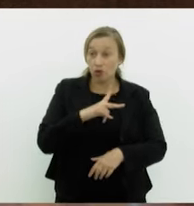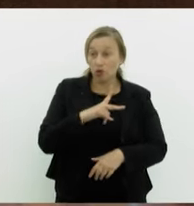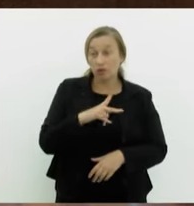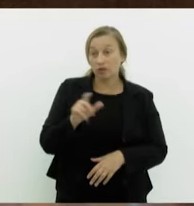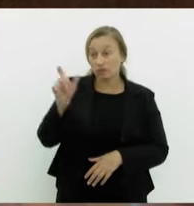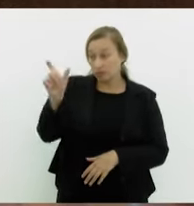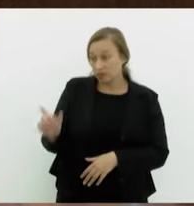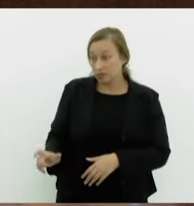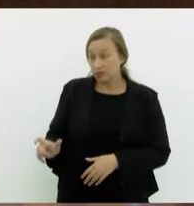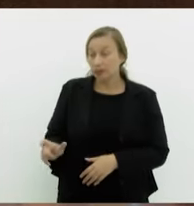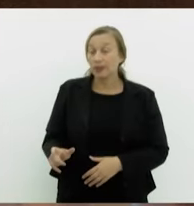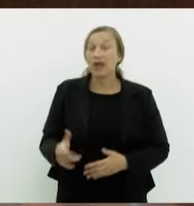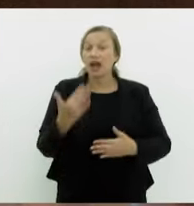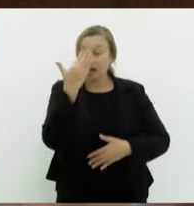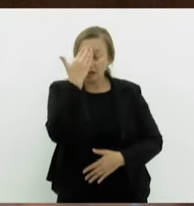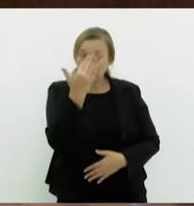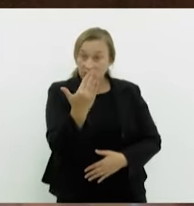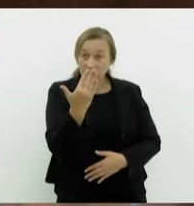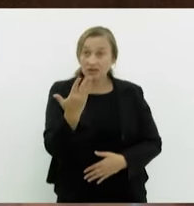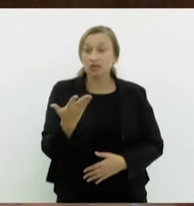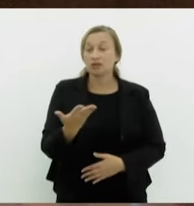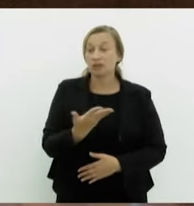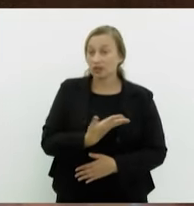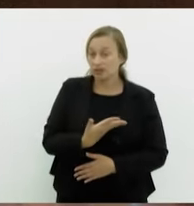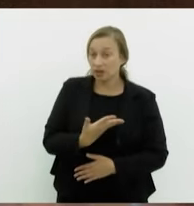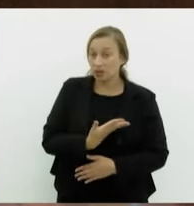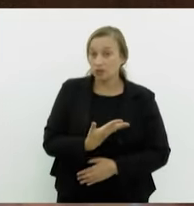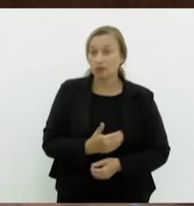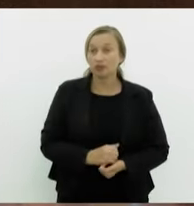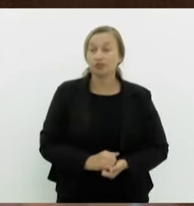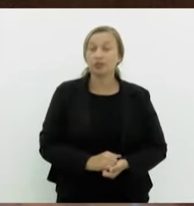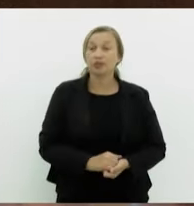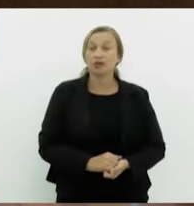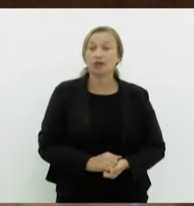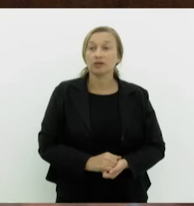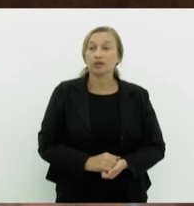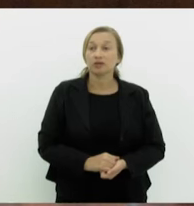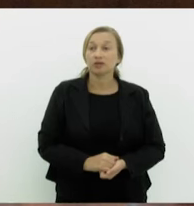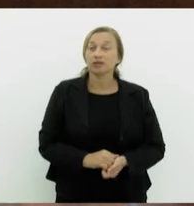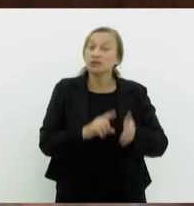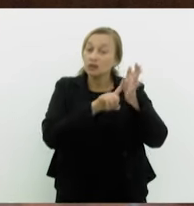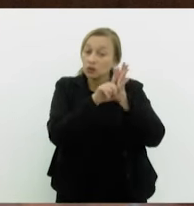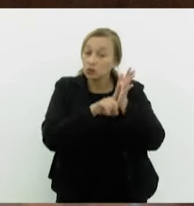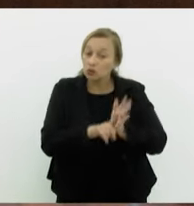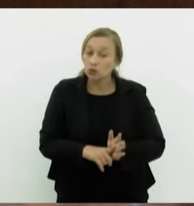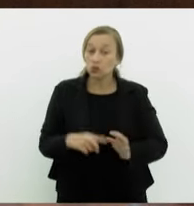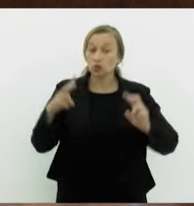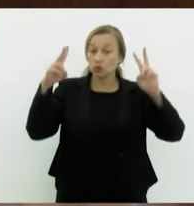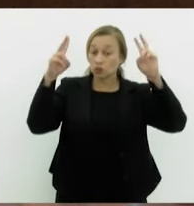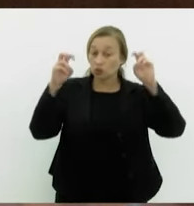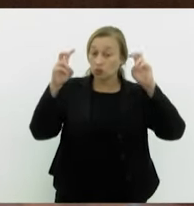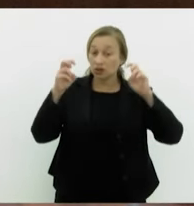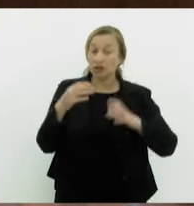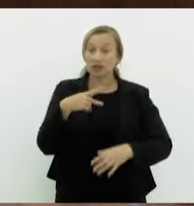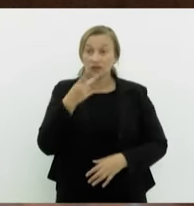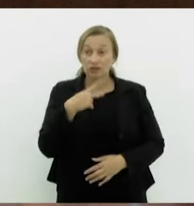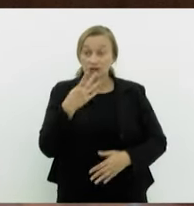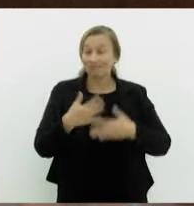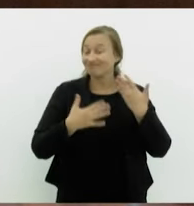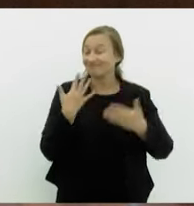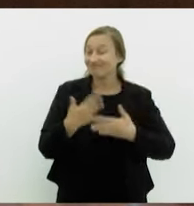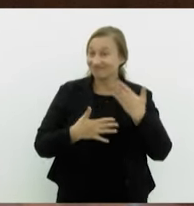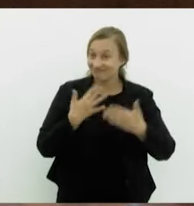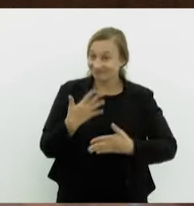Então, agradecer aos nossos pares que estão aí examinando esse tema e dizer que é uma